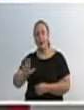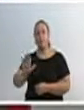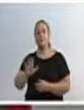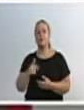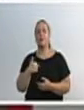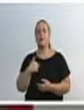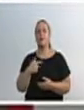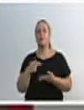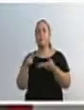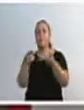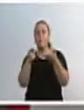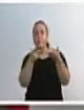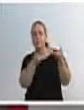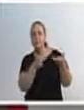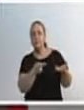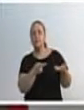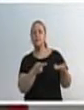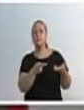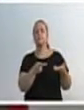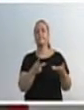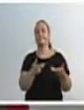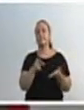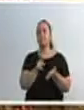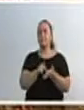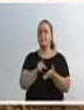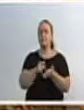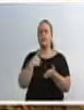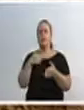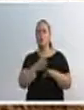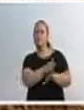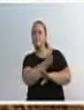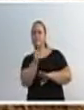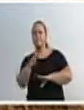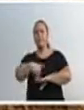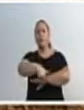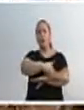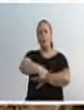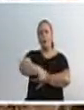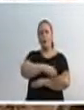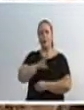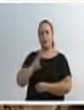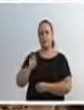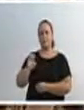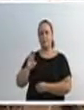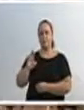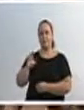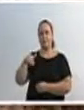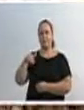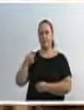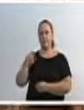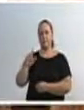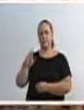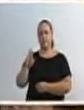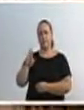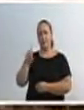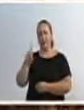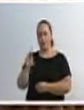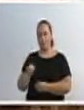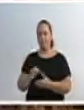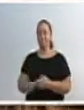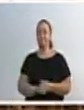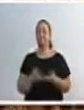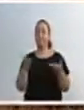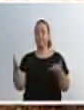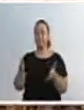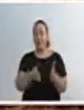algumas visitas, inclusive na Bernardo Chá de Mantel. Ari, se puder soltar. Senhoras e senhores, essa